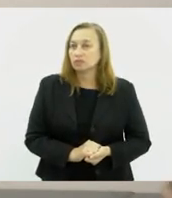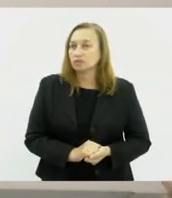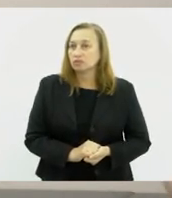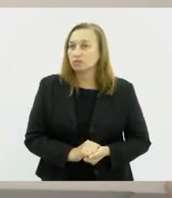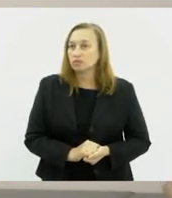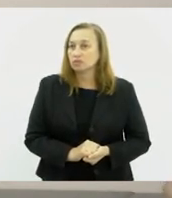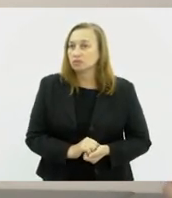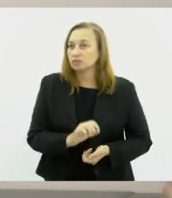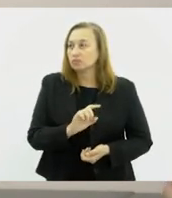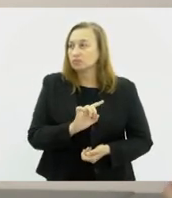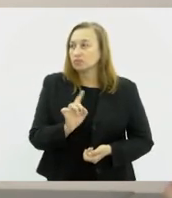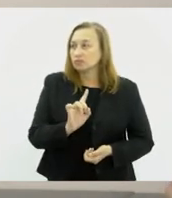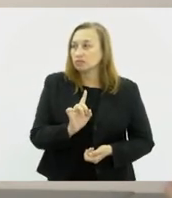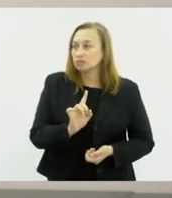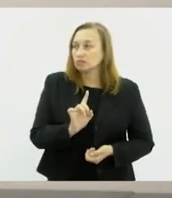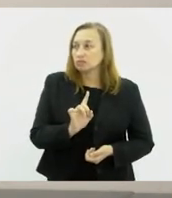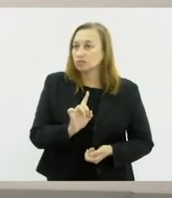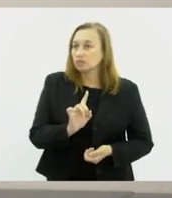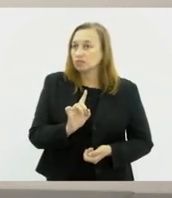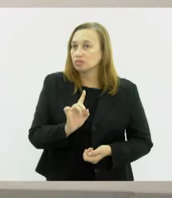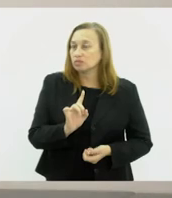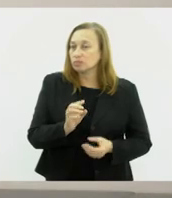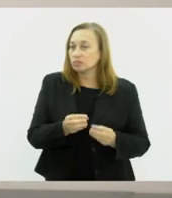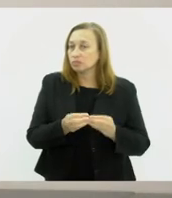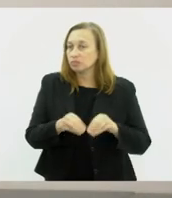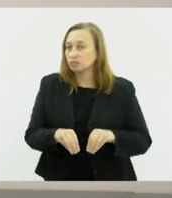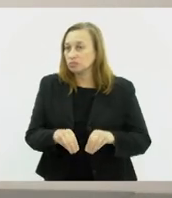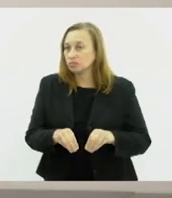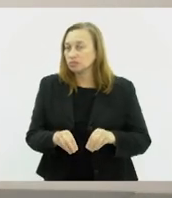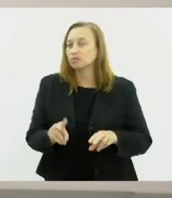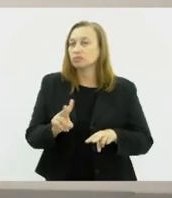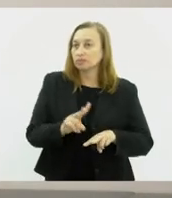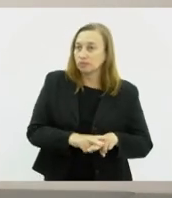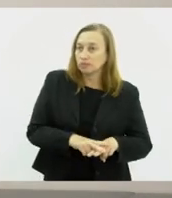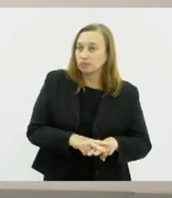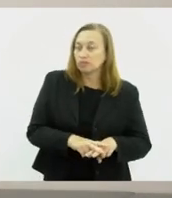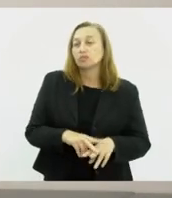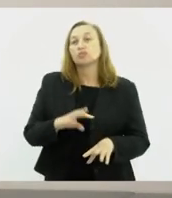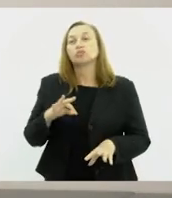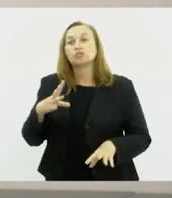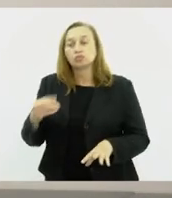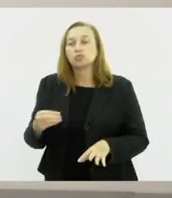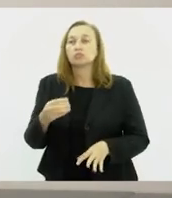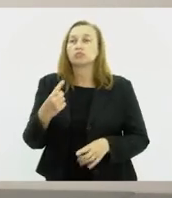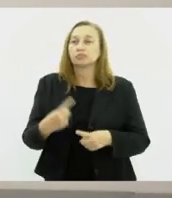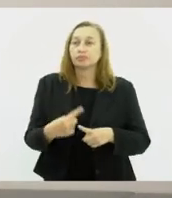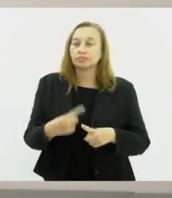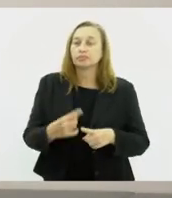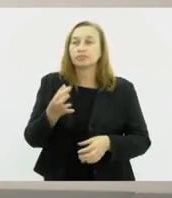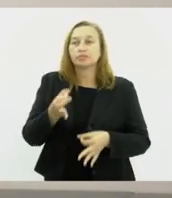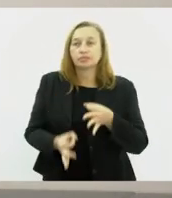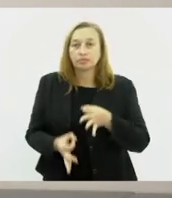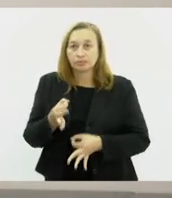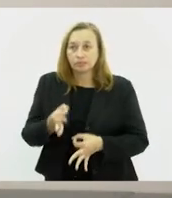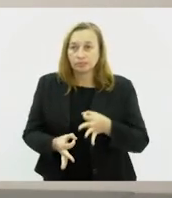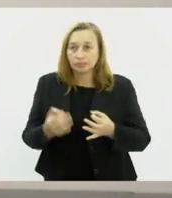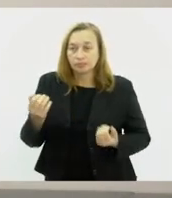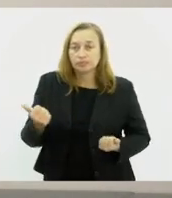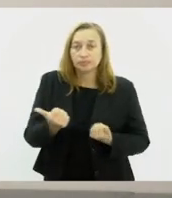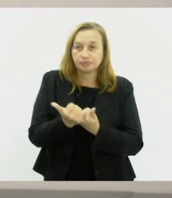conação então isso tudo é porque a justiça e a justiça